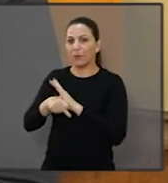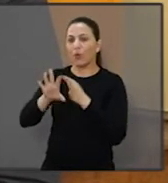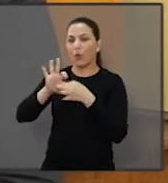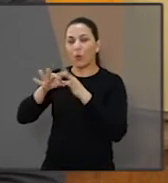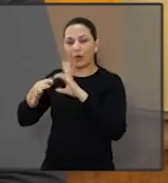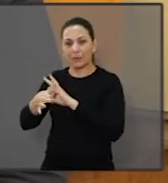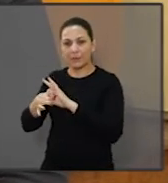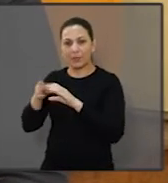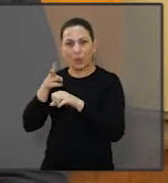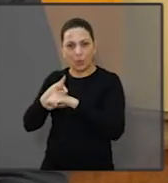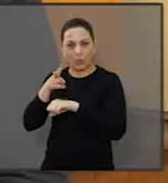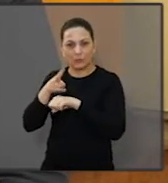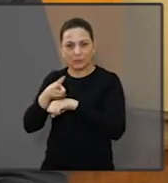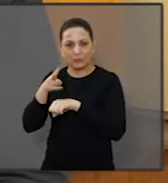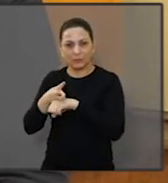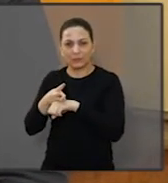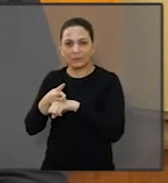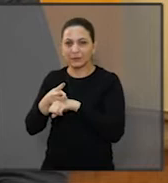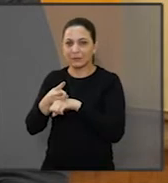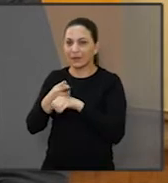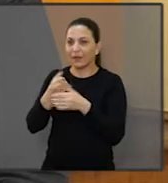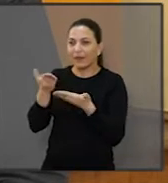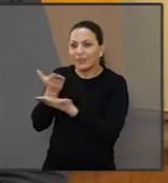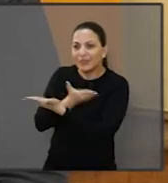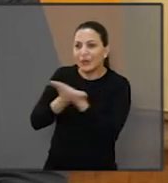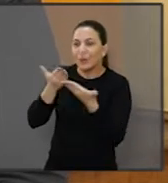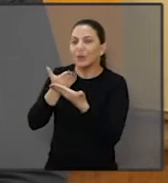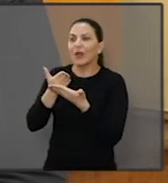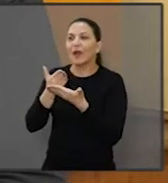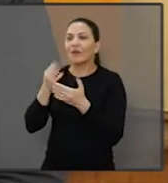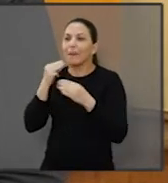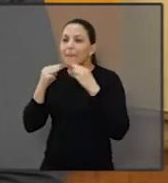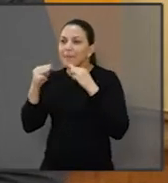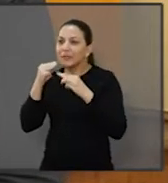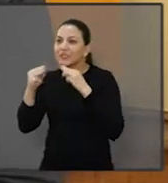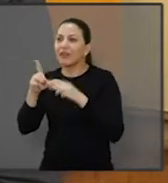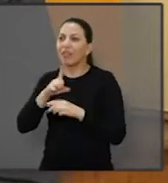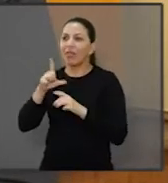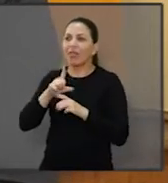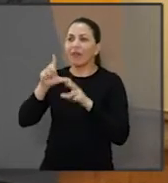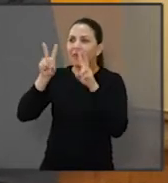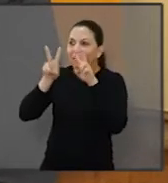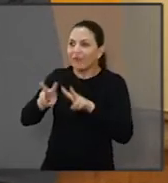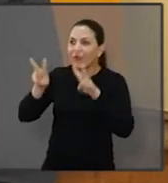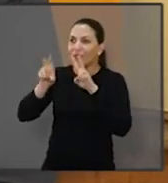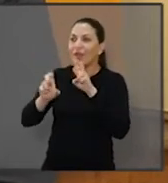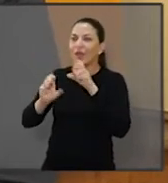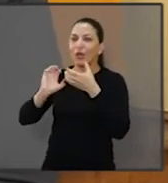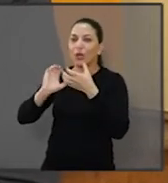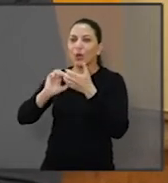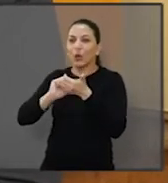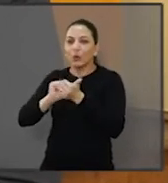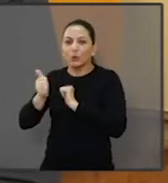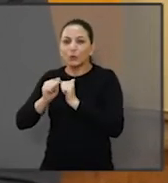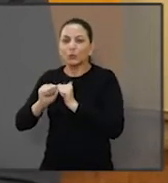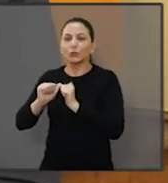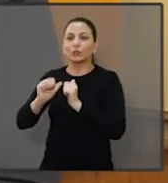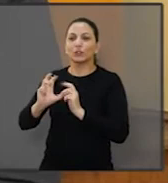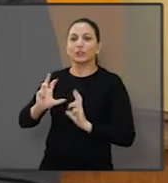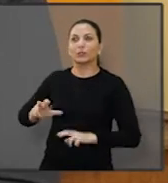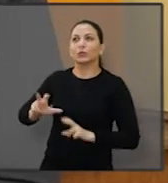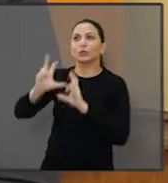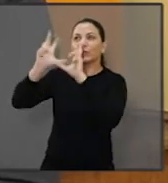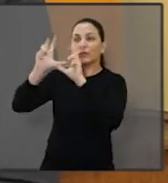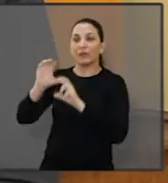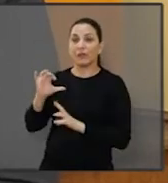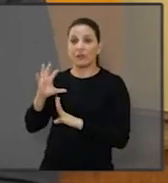campeã Olimpíada. E a gente conversando, gente, tá passando nosso jogo, assiste o jogo que tá passando nosso jogo. Então, assim, por mais